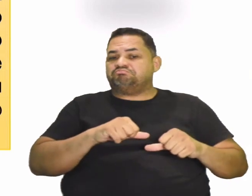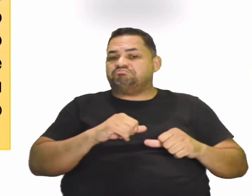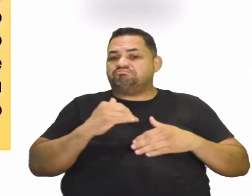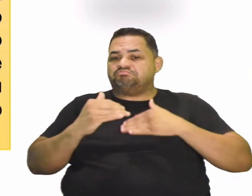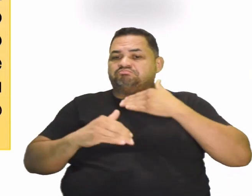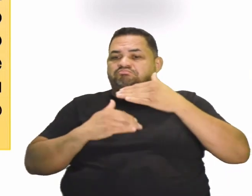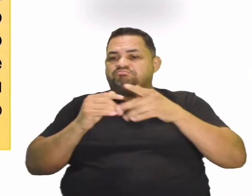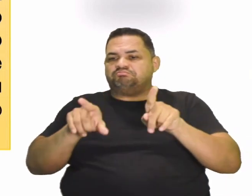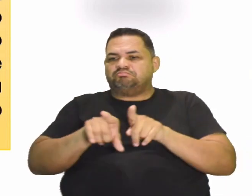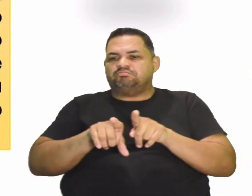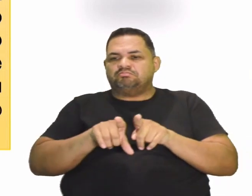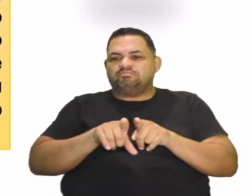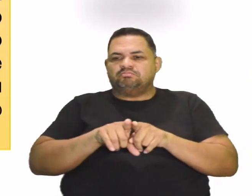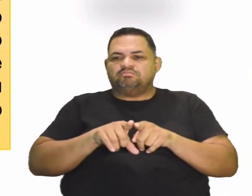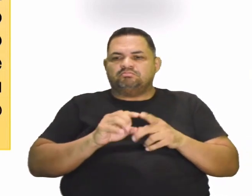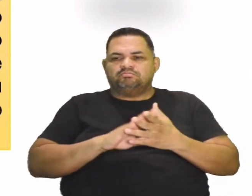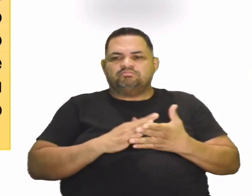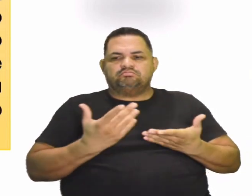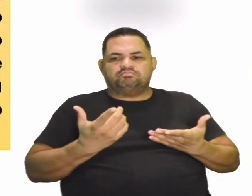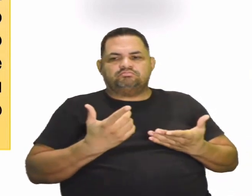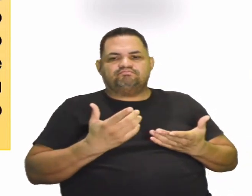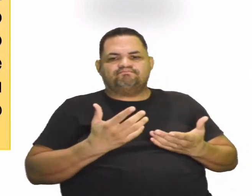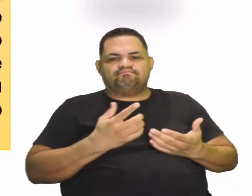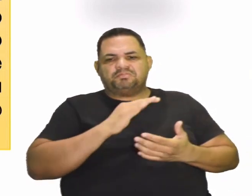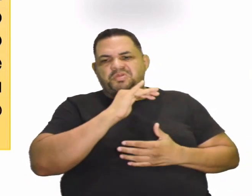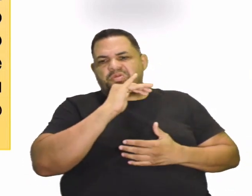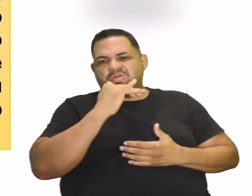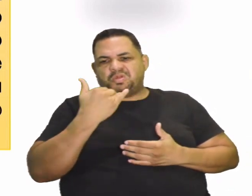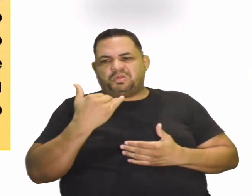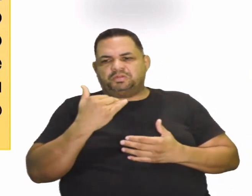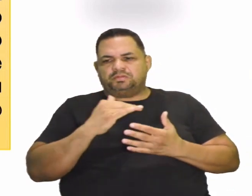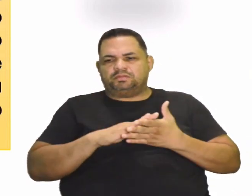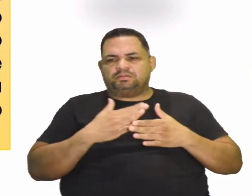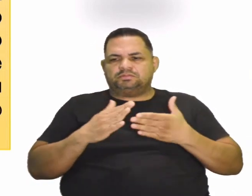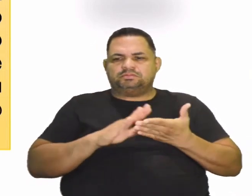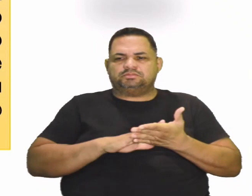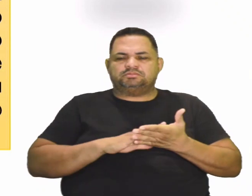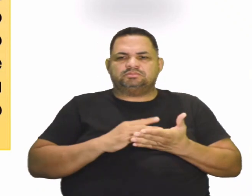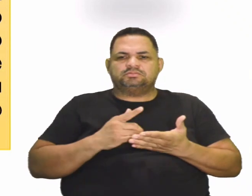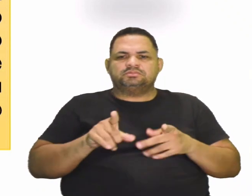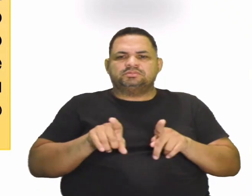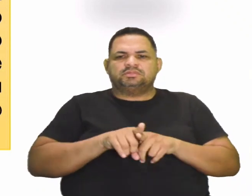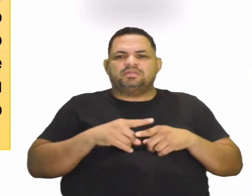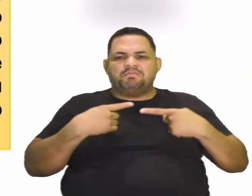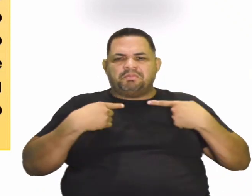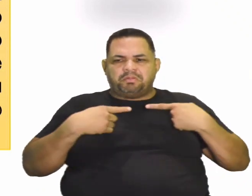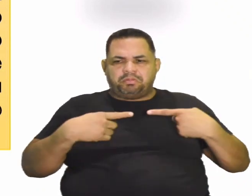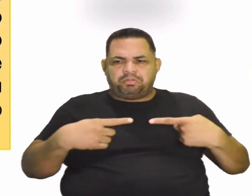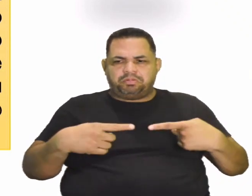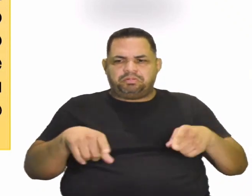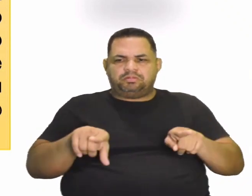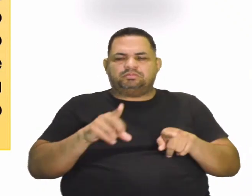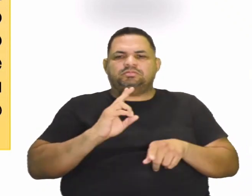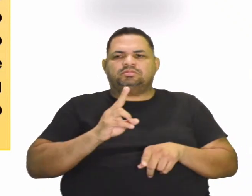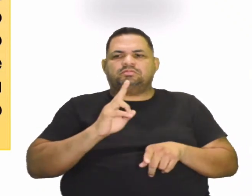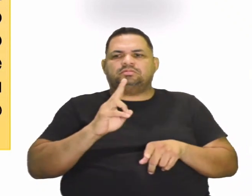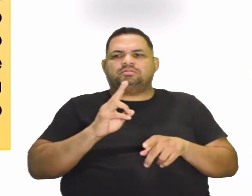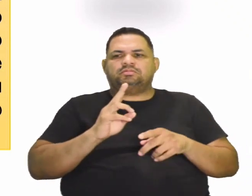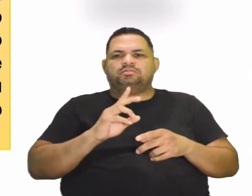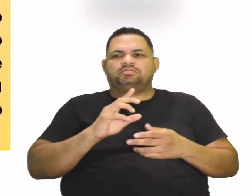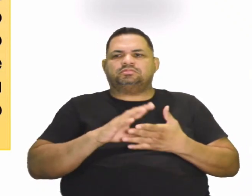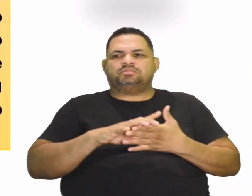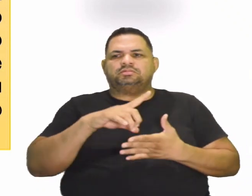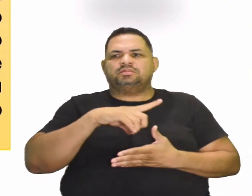houve também, né, muitas atrocidades, muitas questões desumanas, como as guerras. Sempre houve guerra, né? Sempre